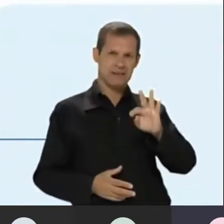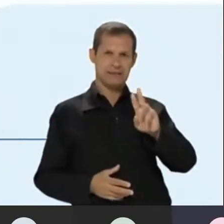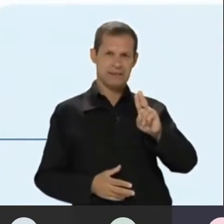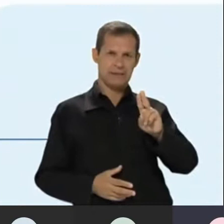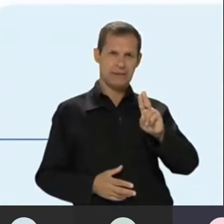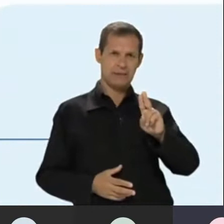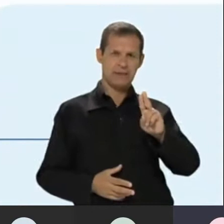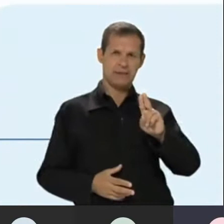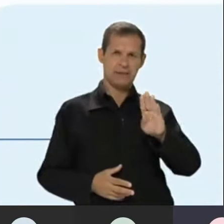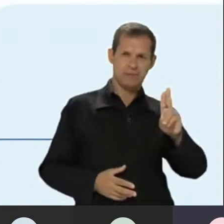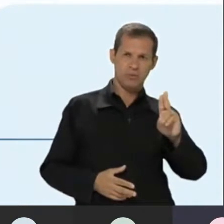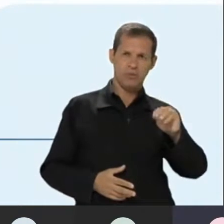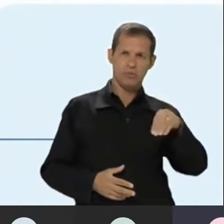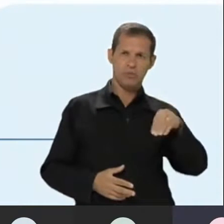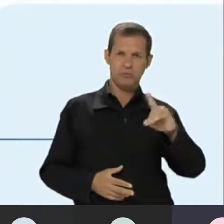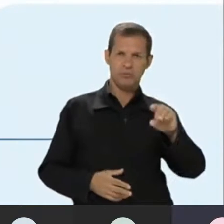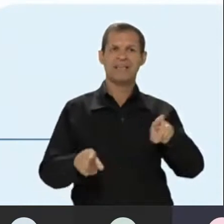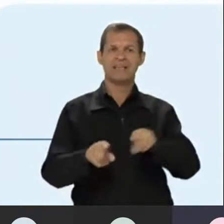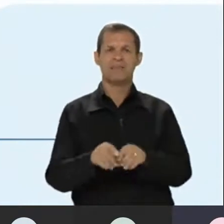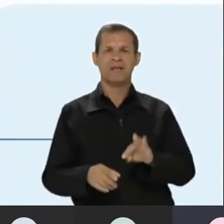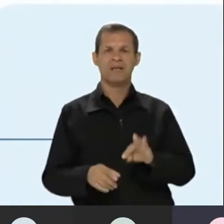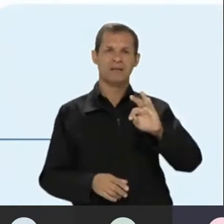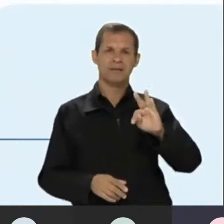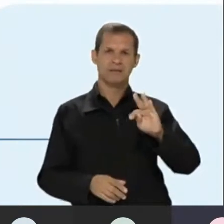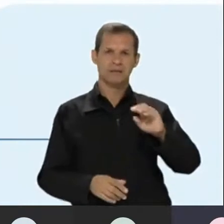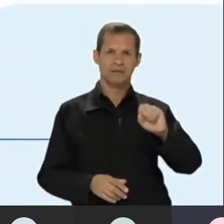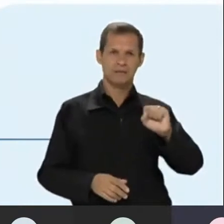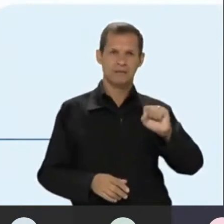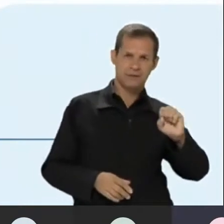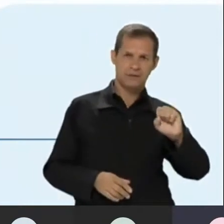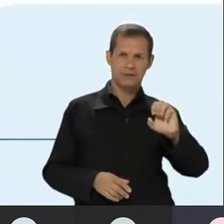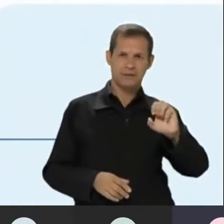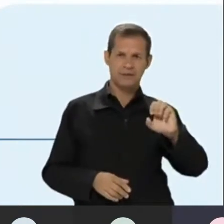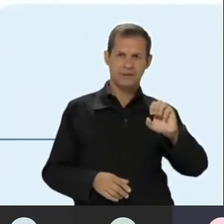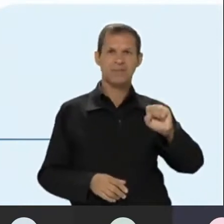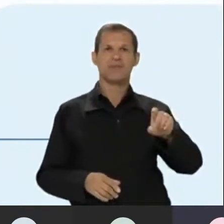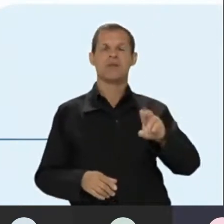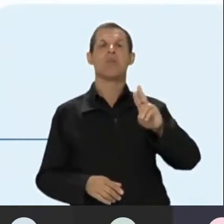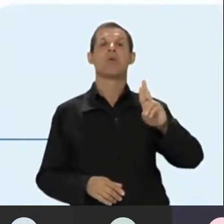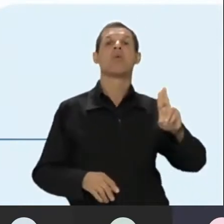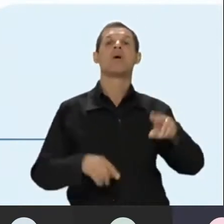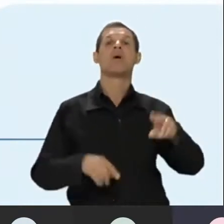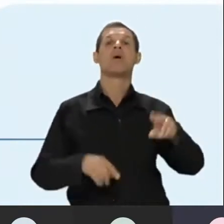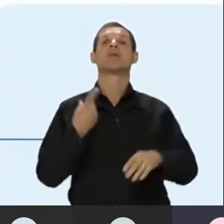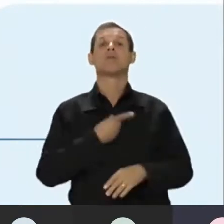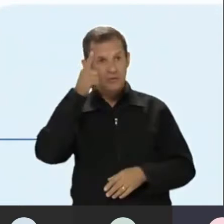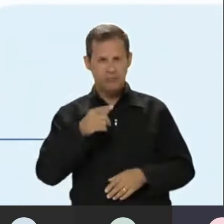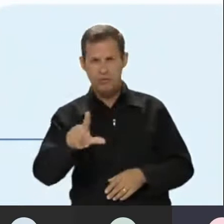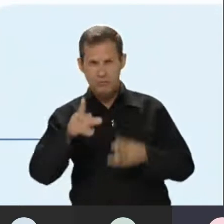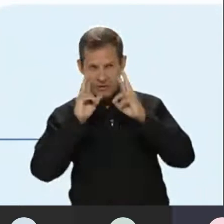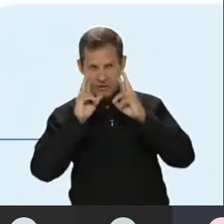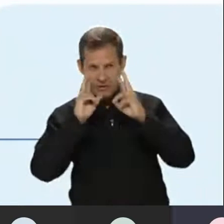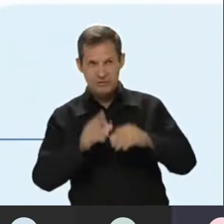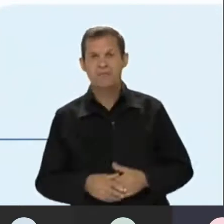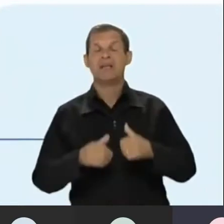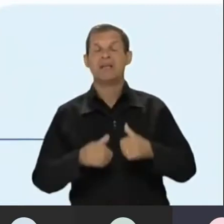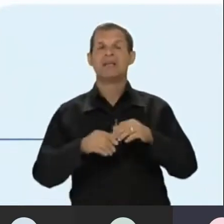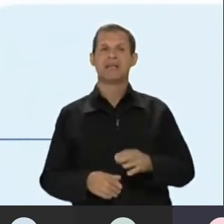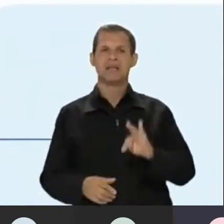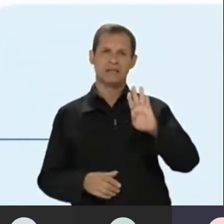úmido, a temperatura de bulbo seco e a umidade relativa. Então, o que a gente consegue aqui novamente